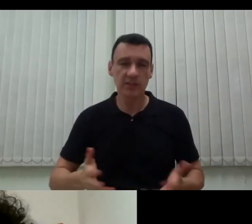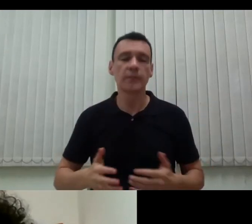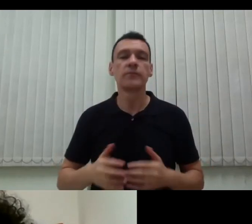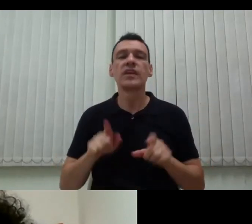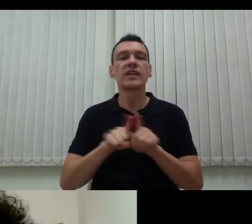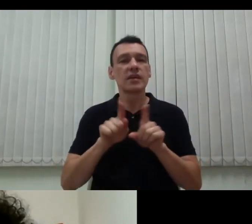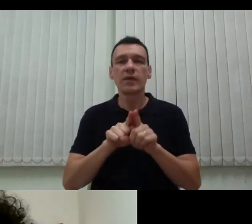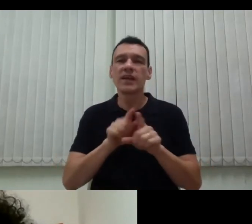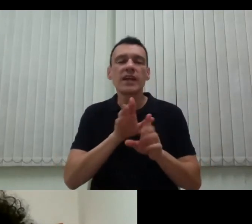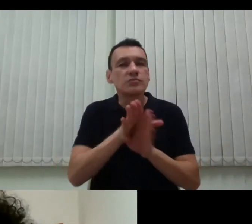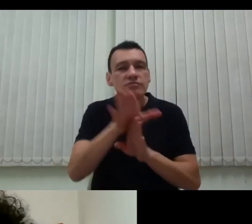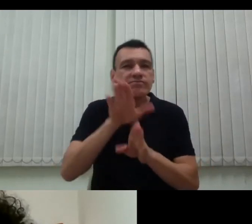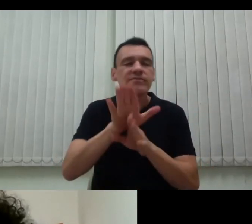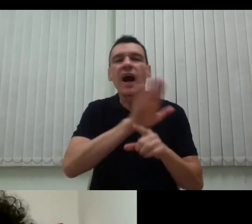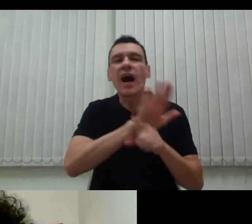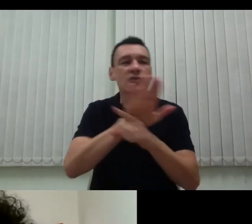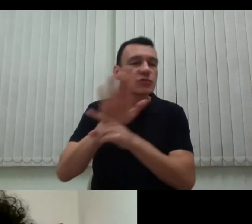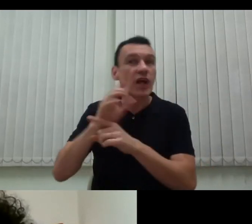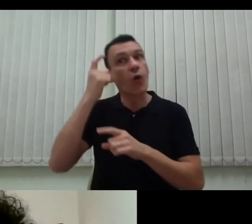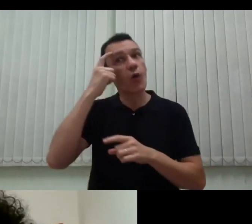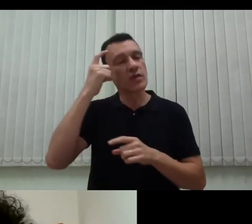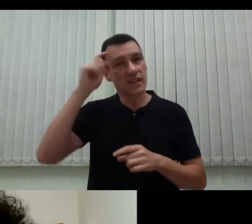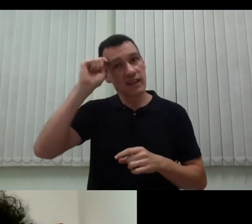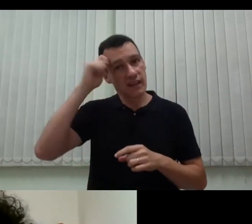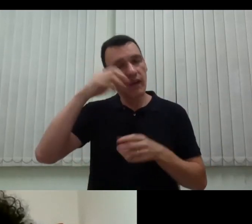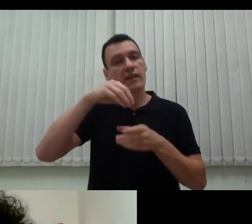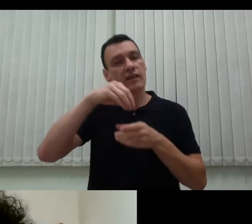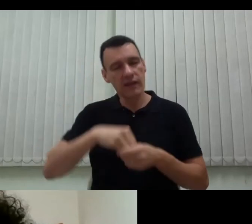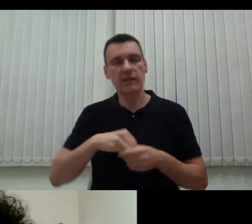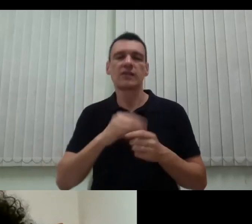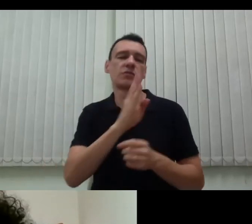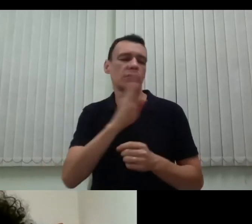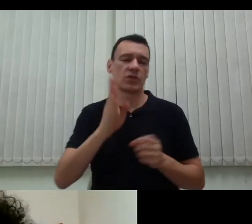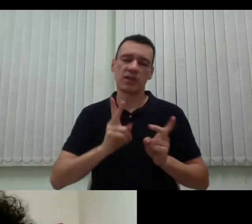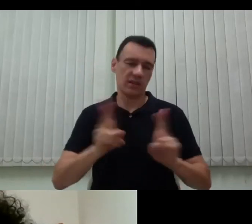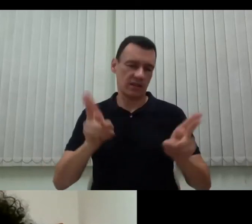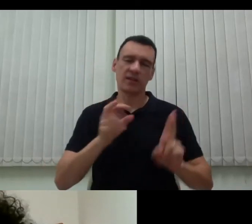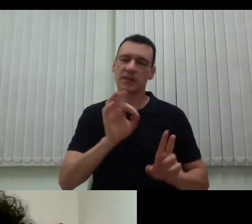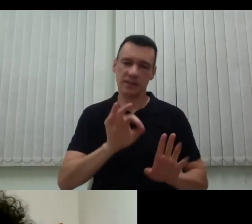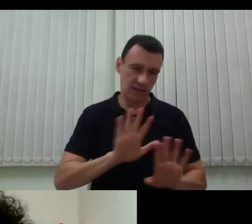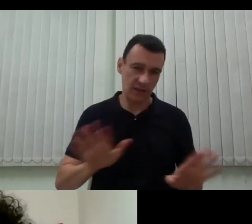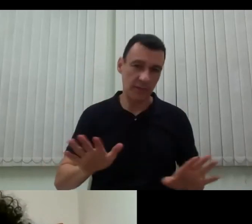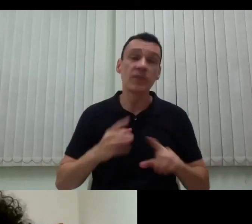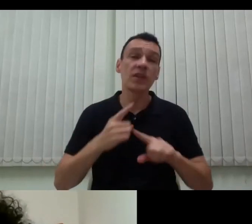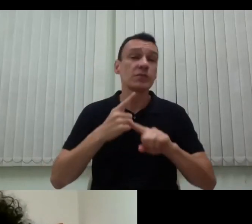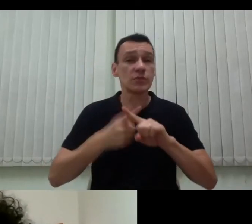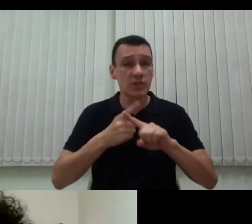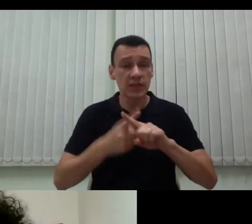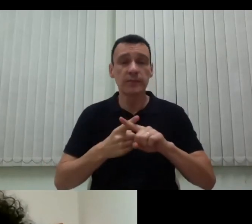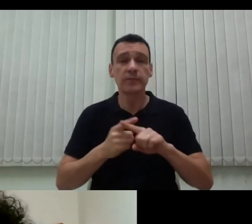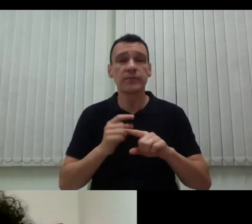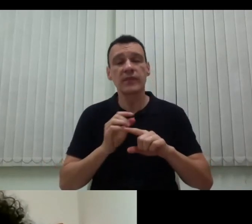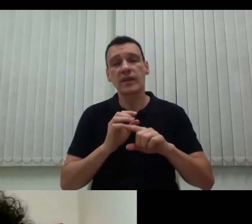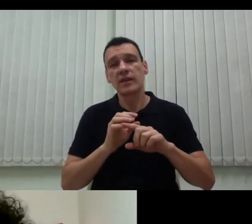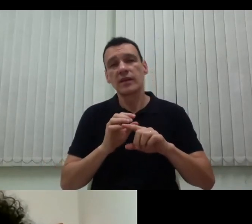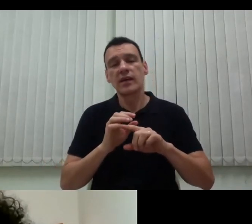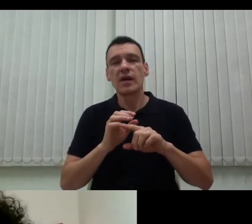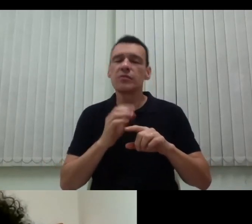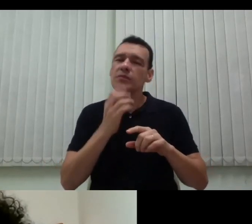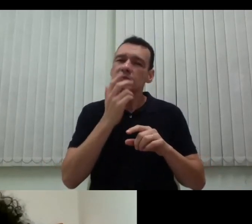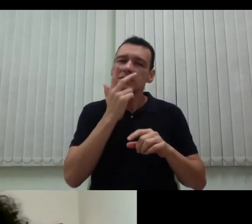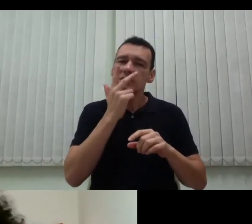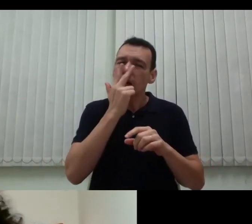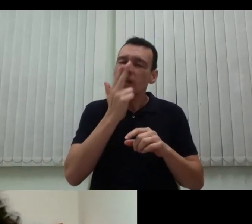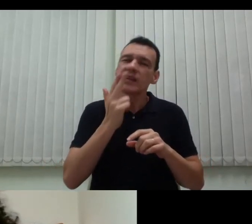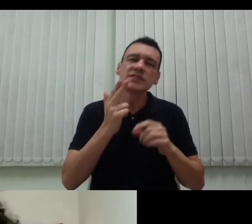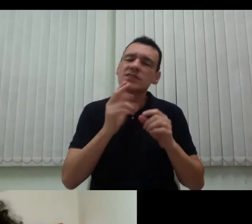negra nas bibliotecas, de maneira que a gente desnude esse racismo que parece estar velado nas